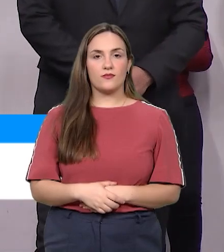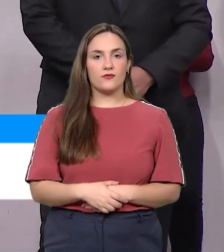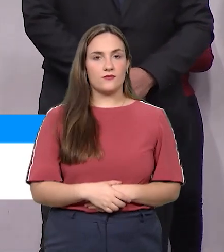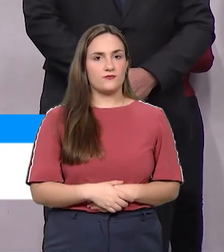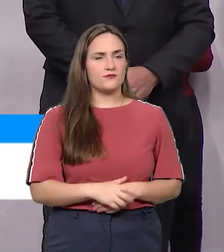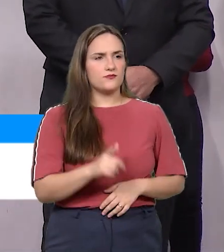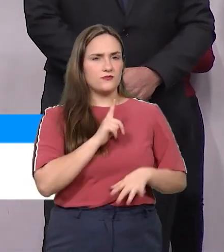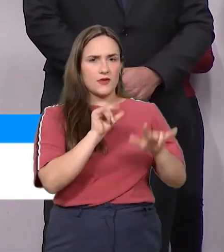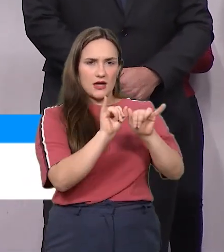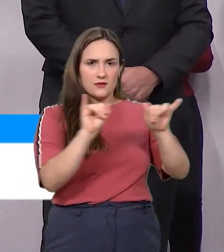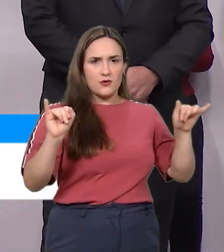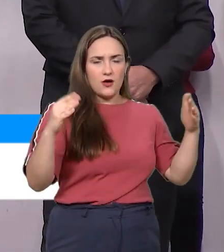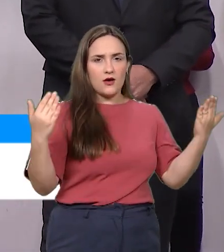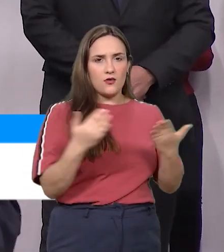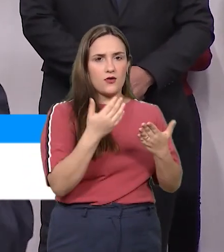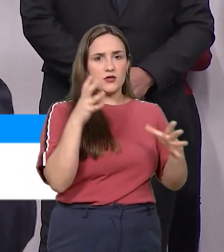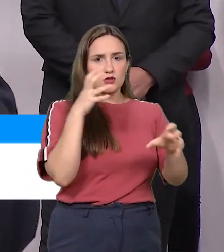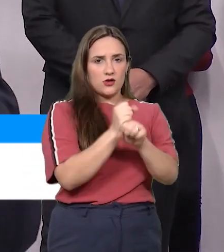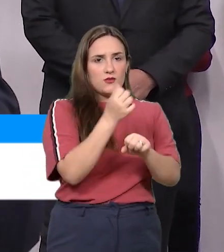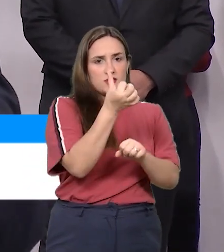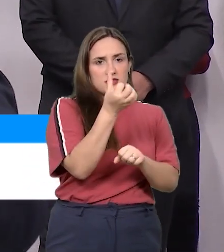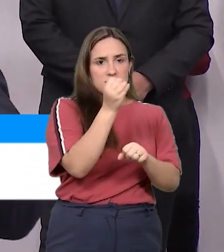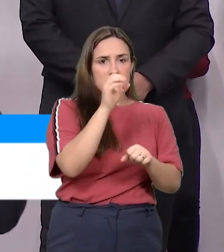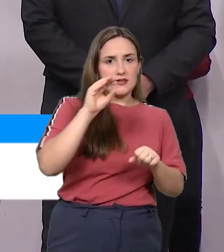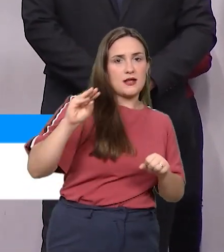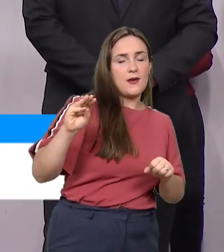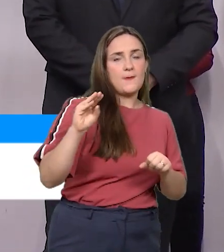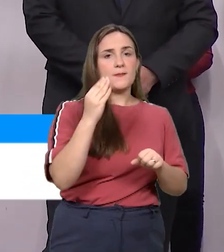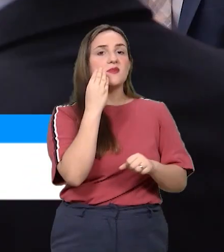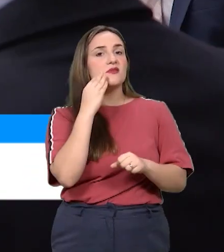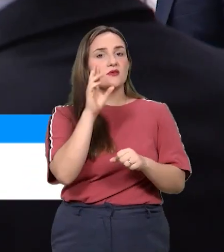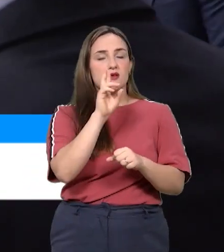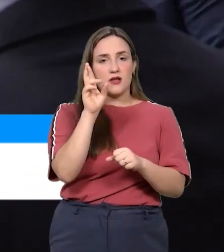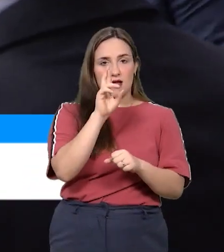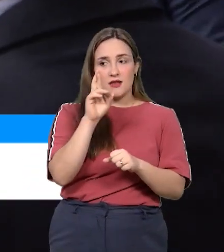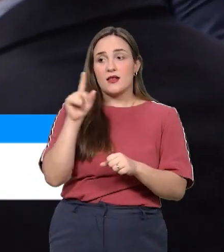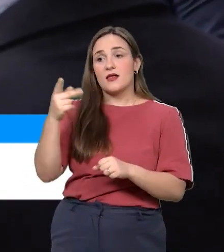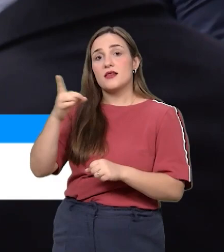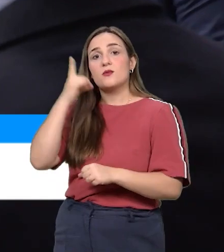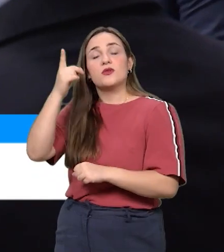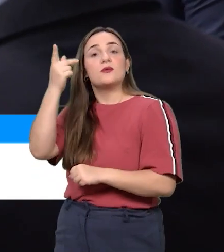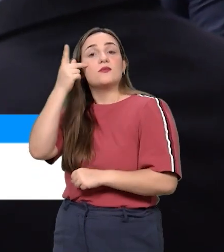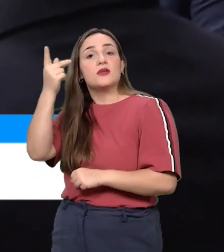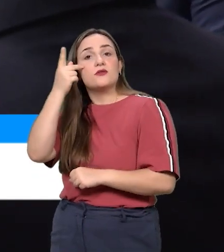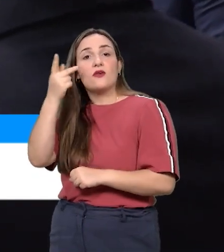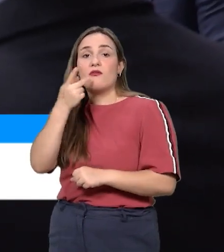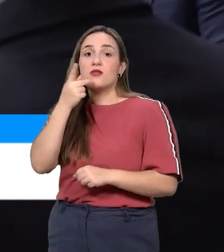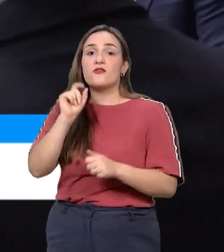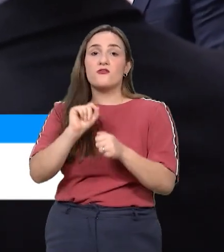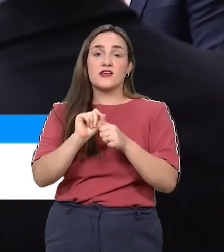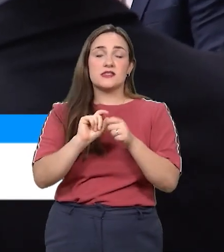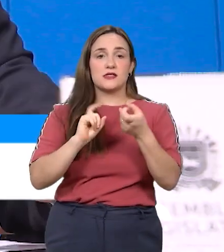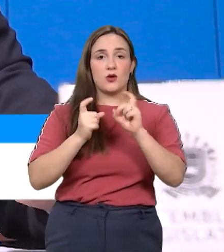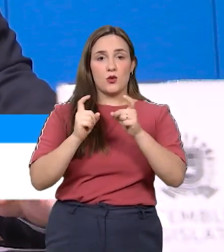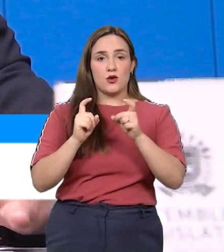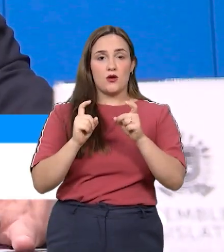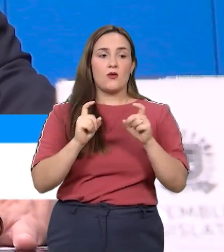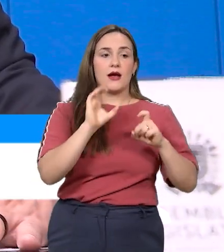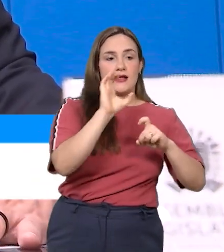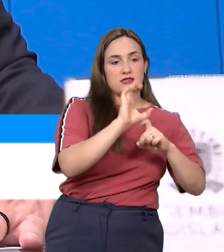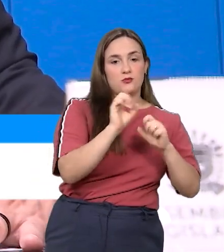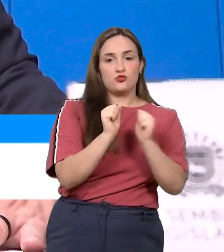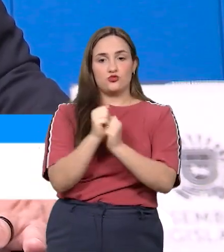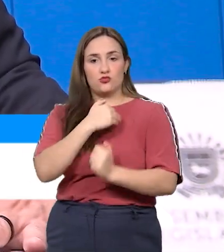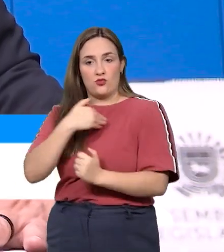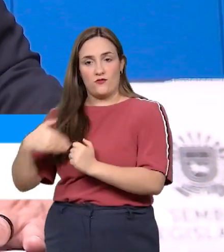do repasse de 60 milhões de reais foi feito pelo deputado Pedro Kemp, após uma reunião entre CACEMES e governo do estado, responsável